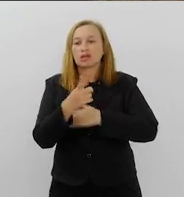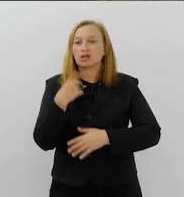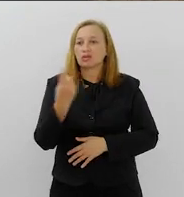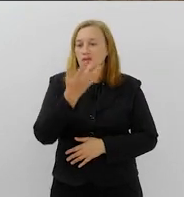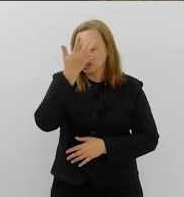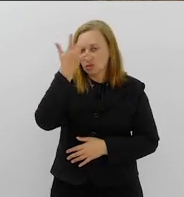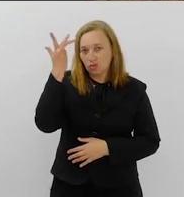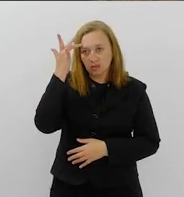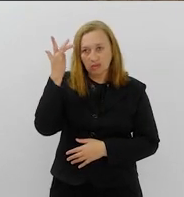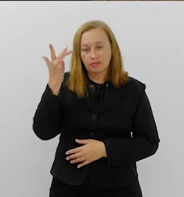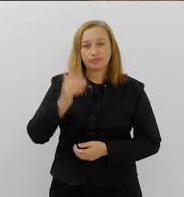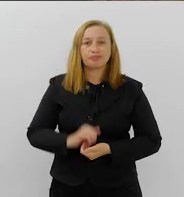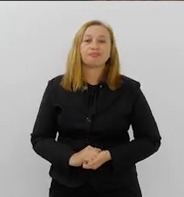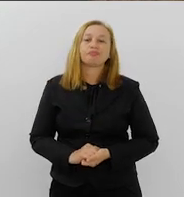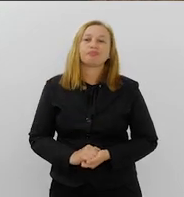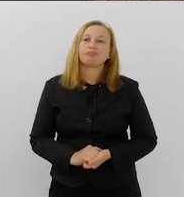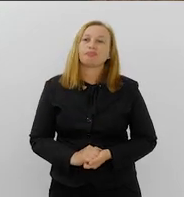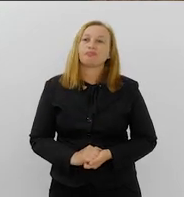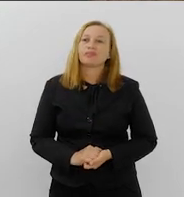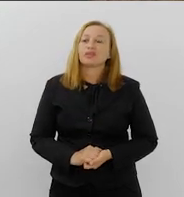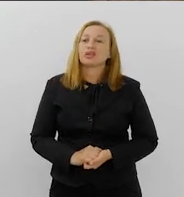na nossa saúde mental?